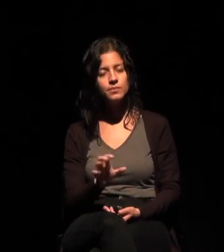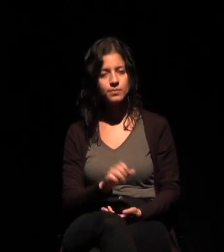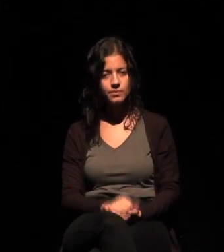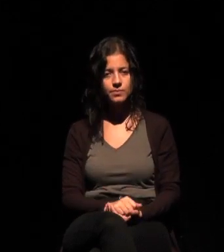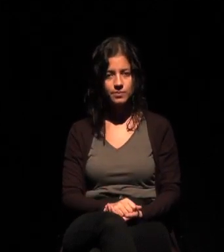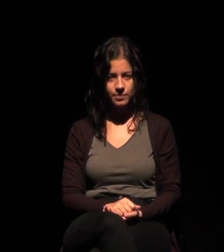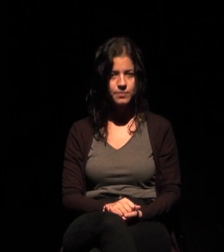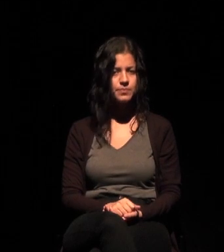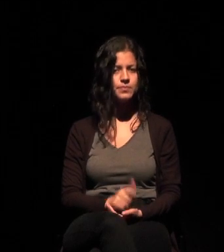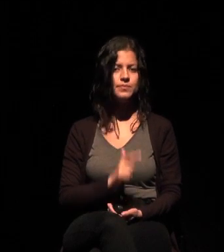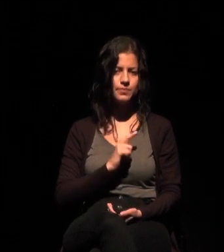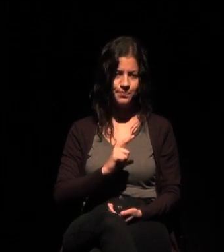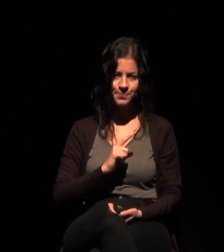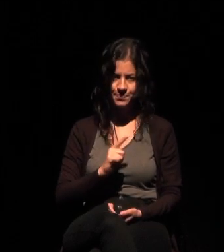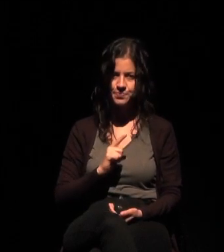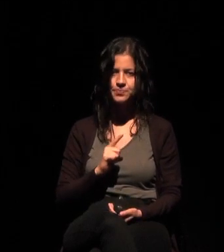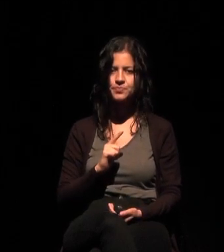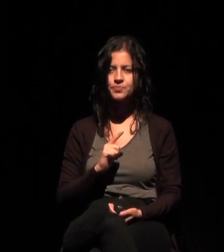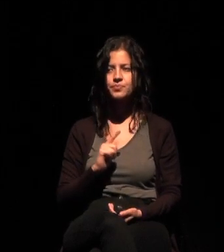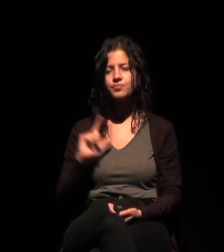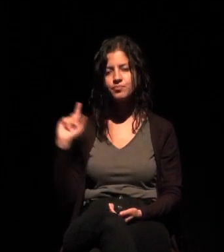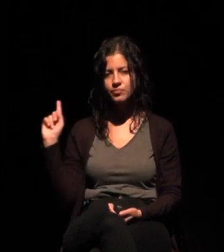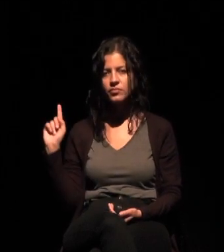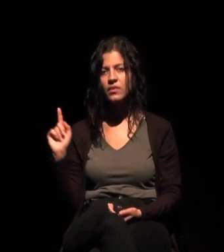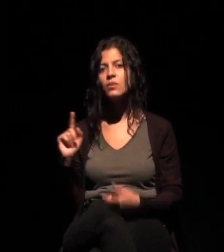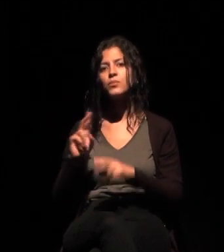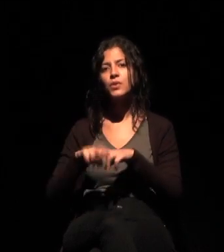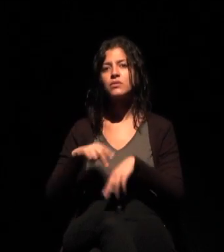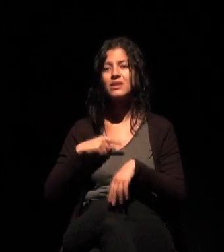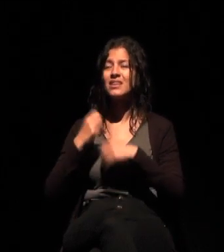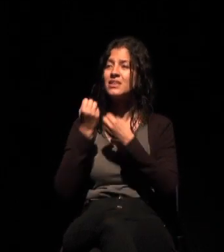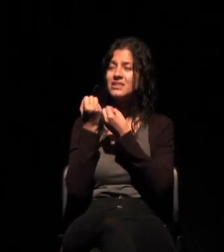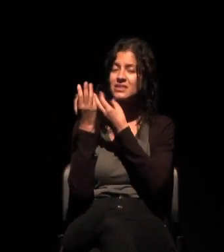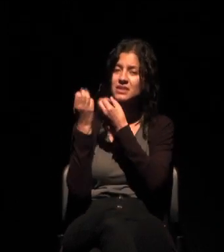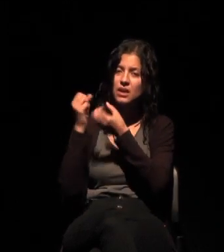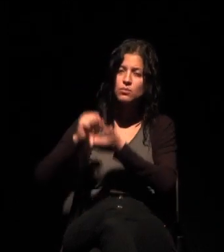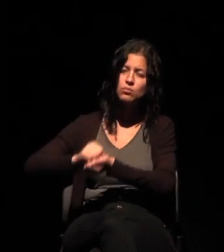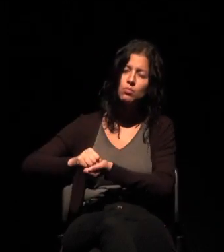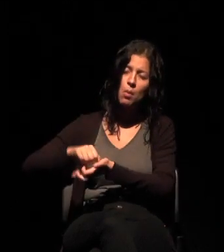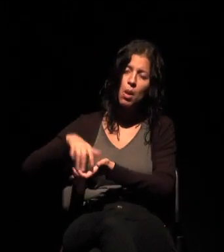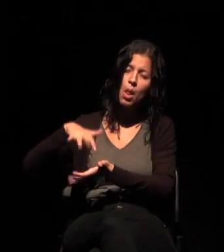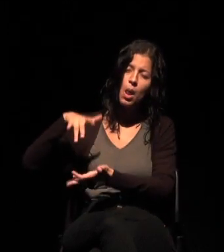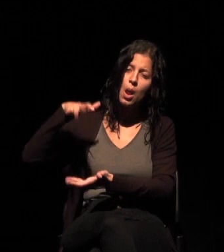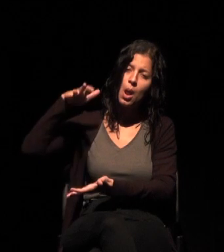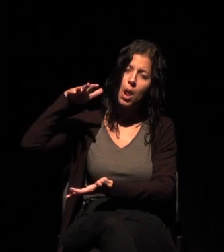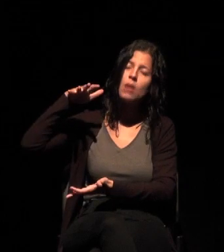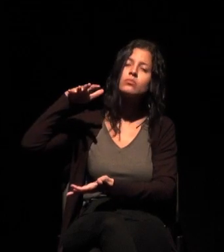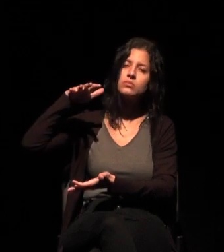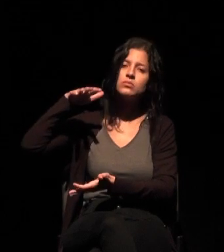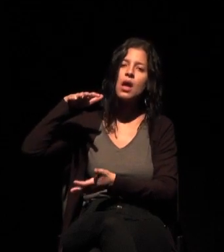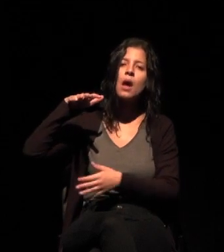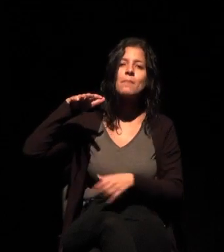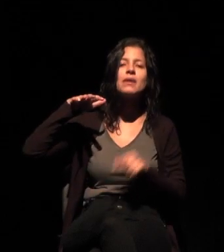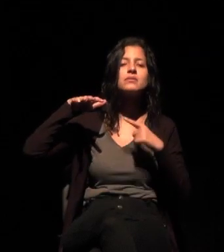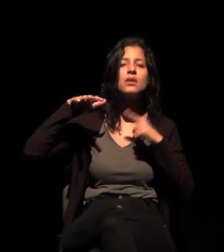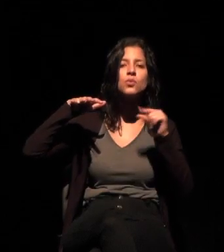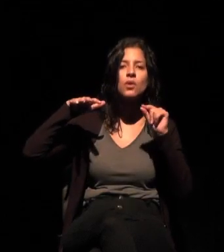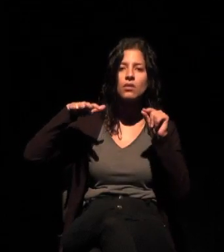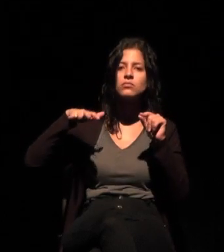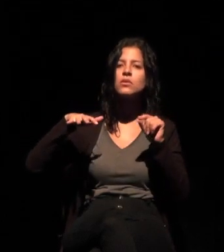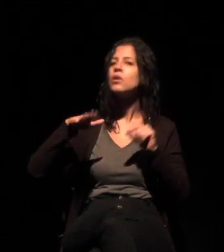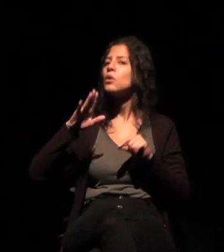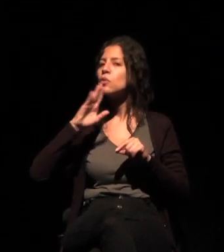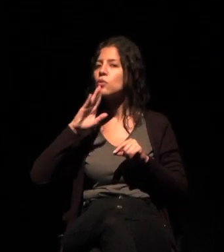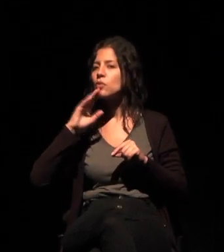essas ferramentas baseadas em grandes massas de dados mas a gente vai ter técnicas para usar o conhecimento e combinar conhecimento comum